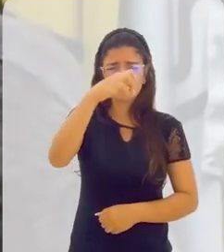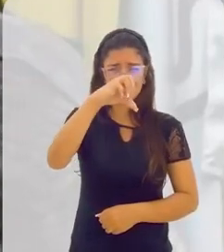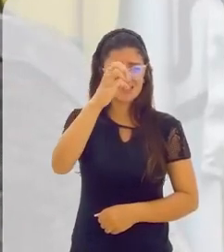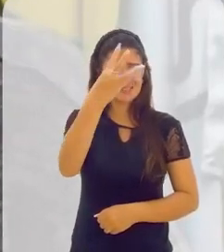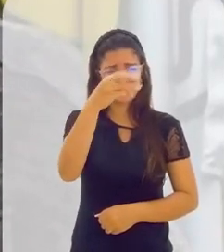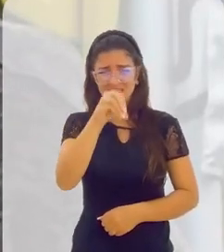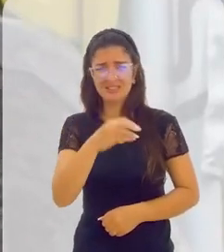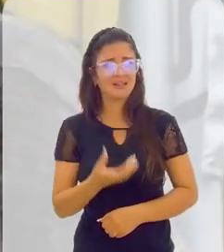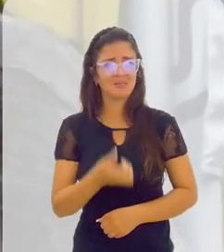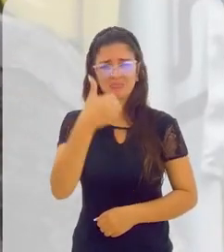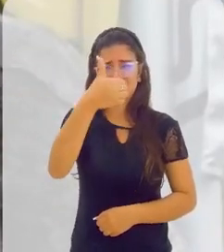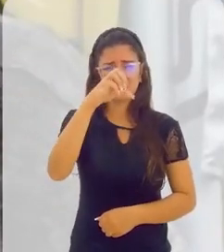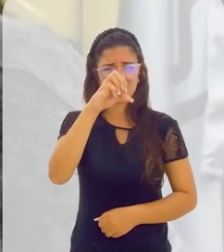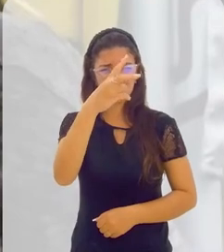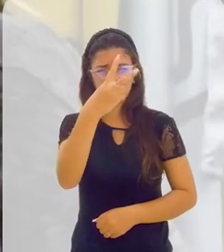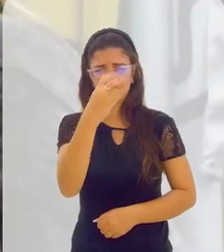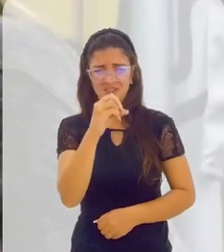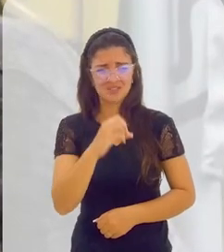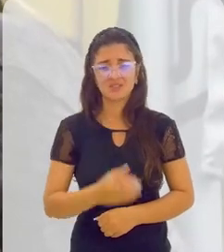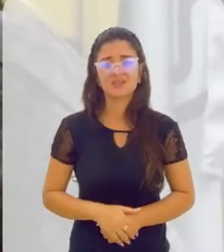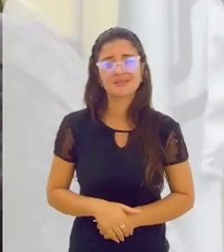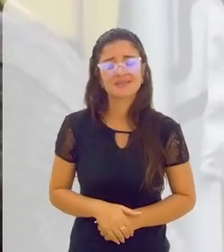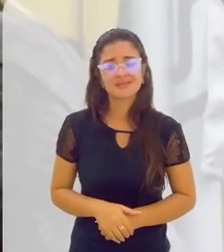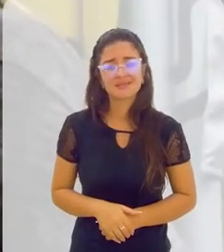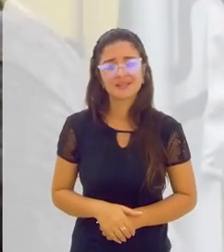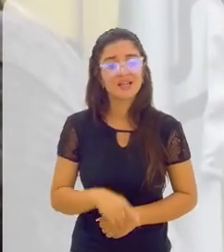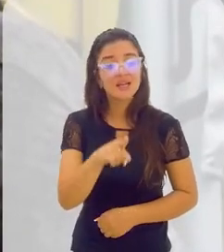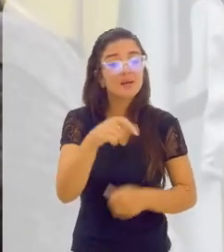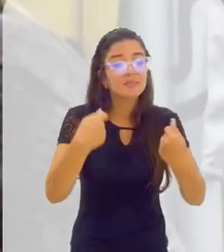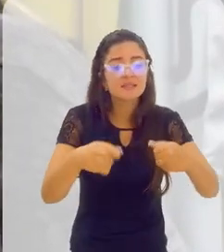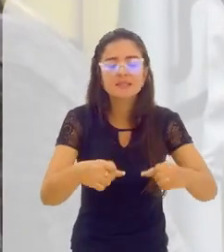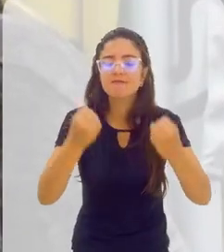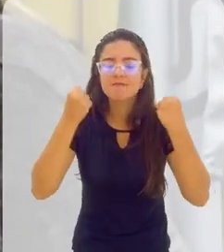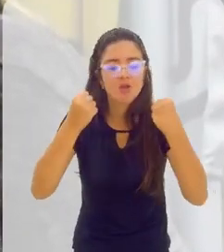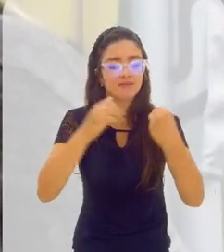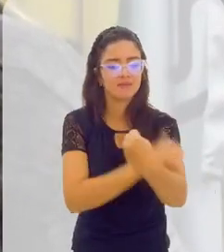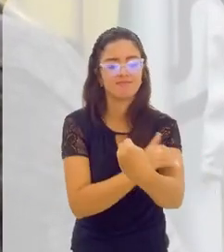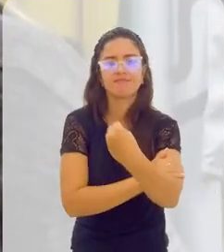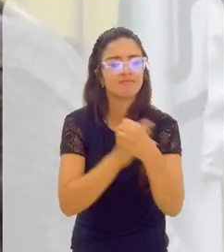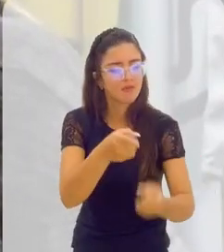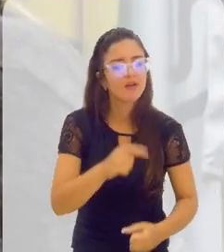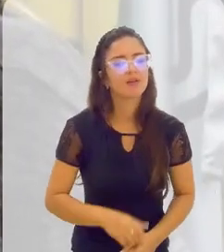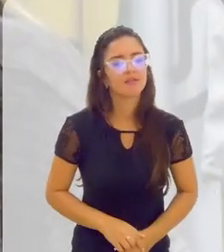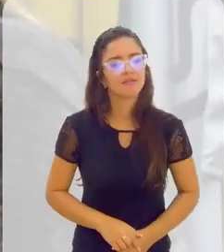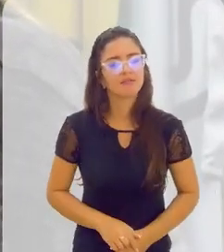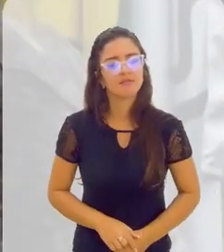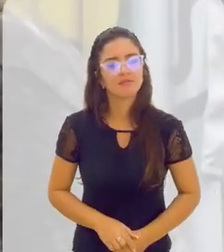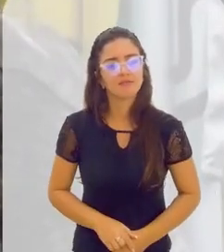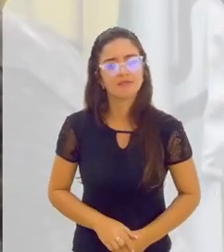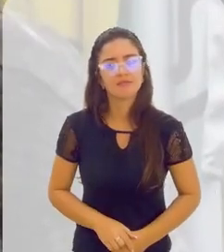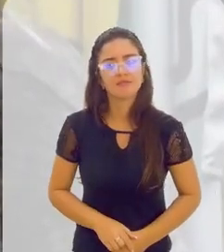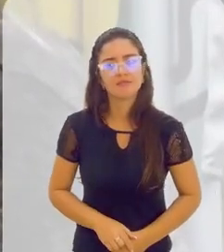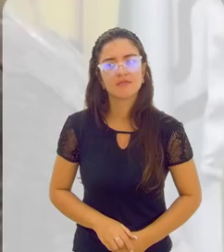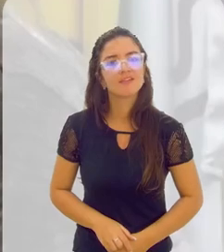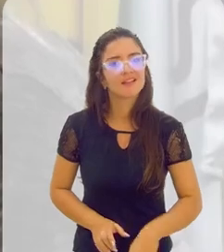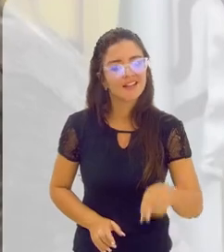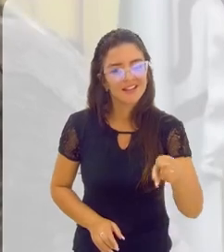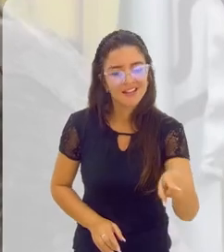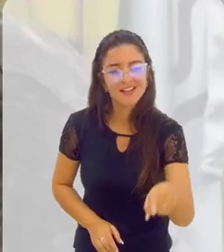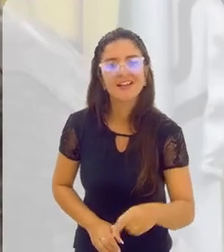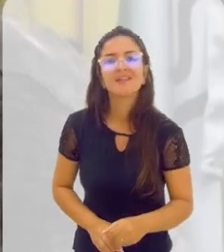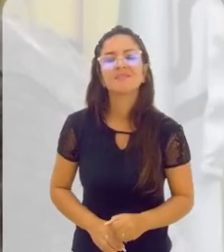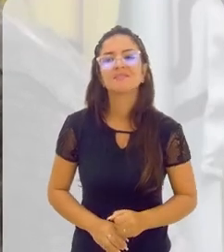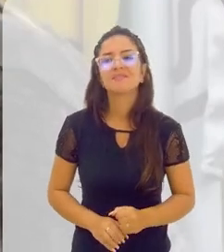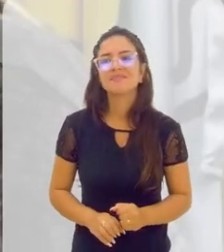eu por aí ela como ele precisaria ter força nos braços ela fez ele virou joelho porque